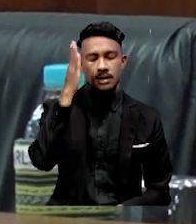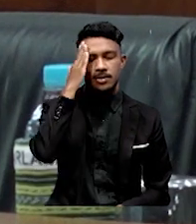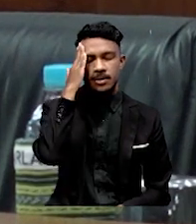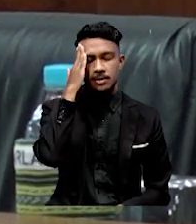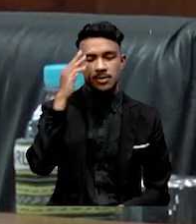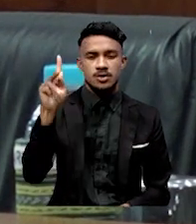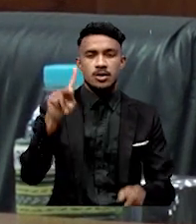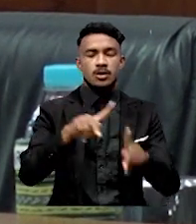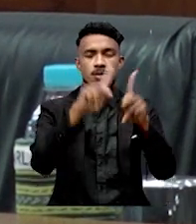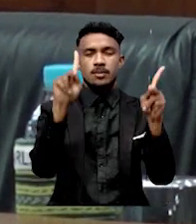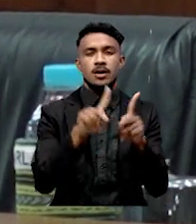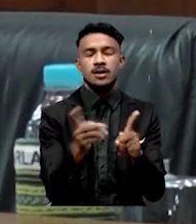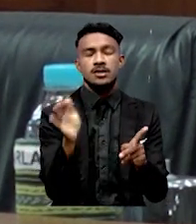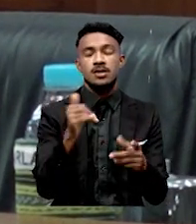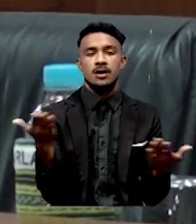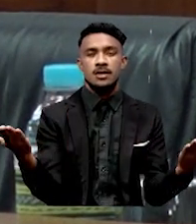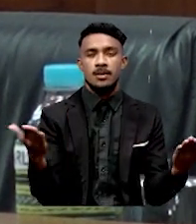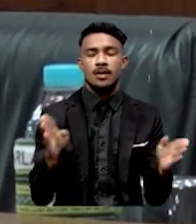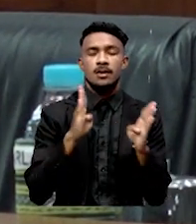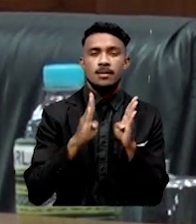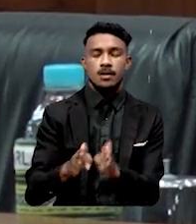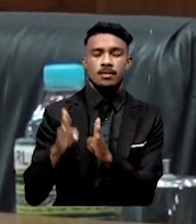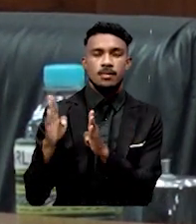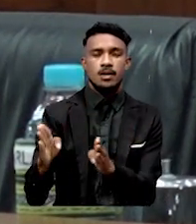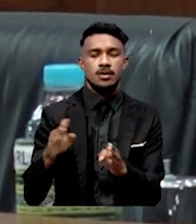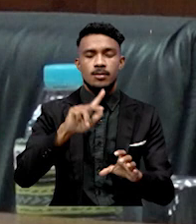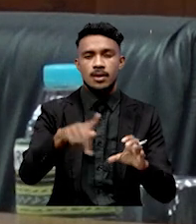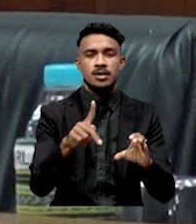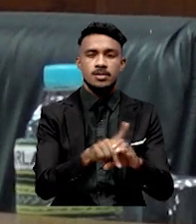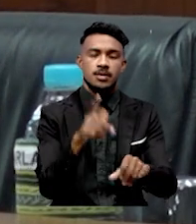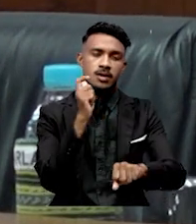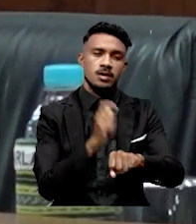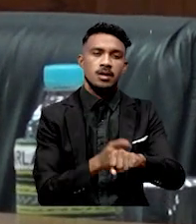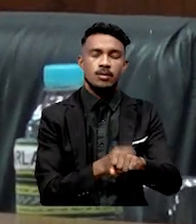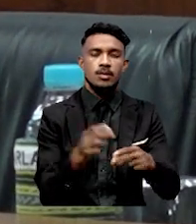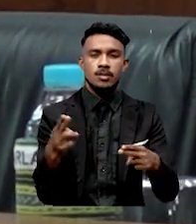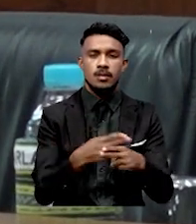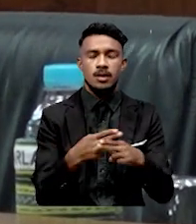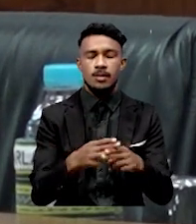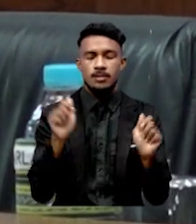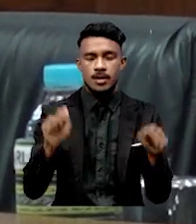nebe preparado, a tu bele participa, iha tempo nebe bada, a tu bele participa, iha processo